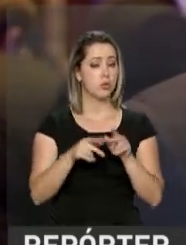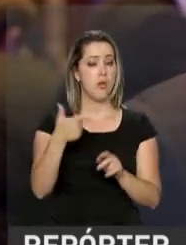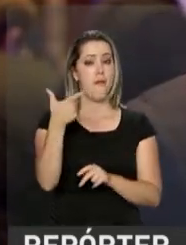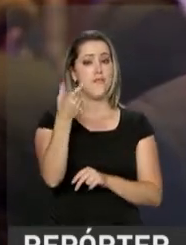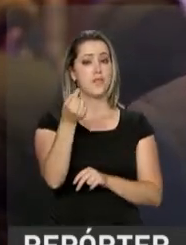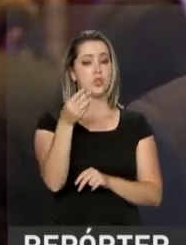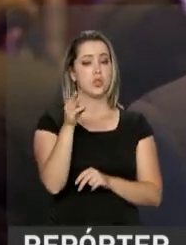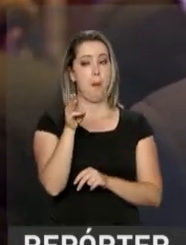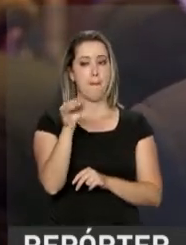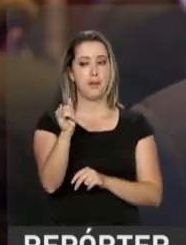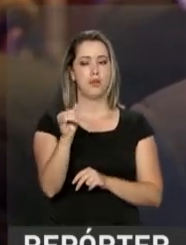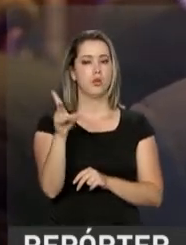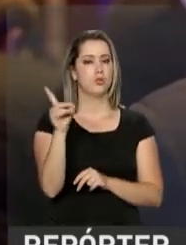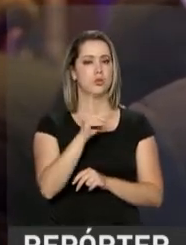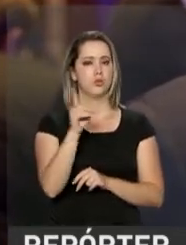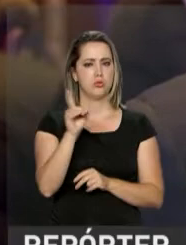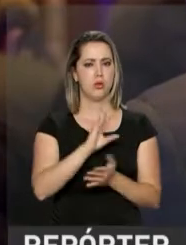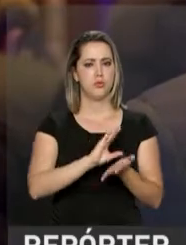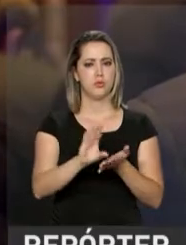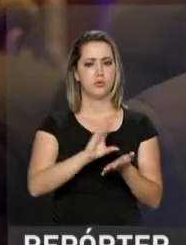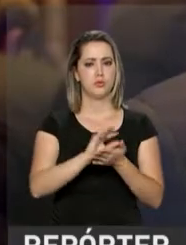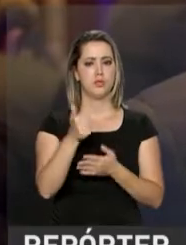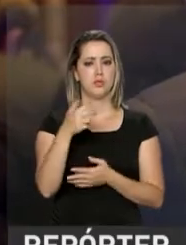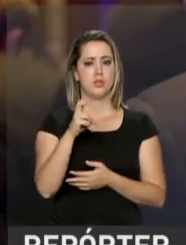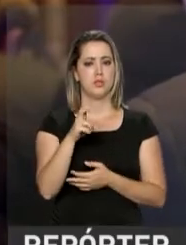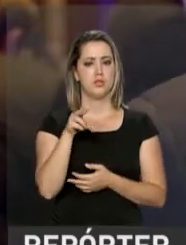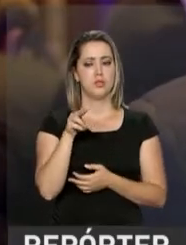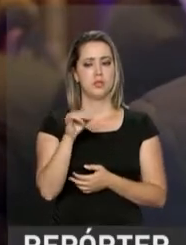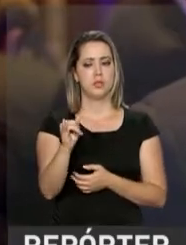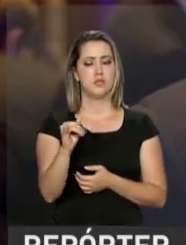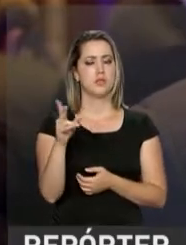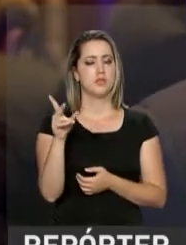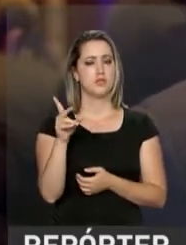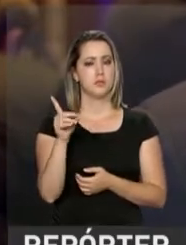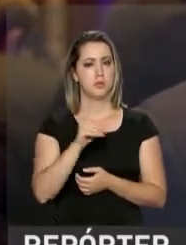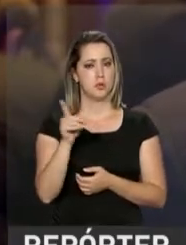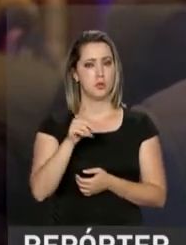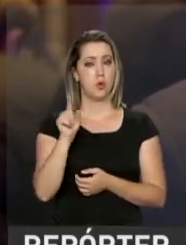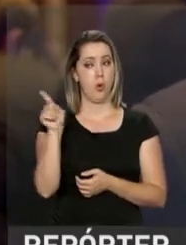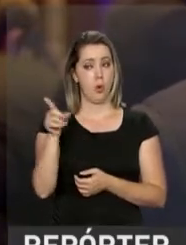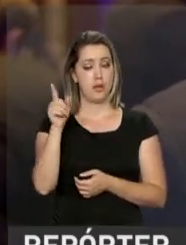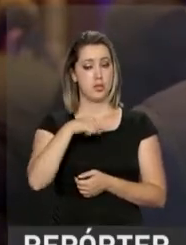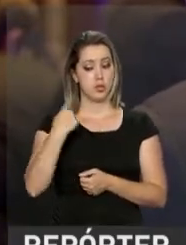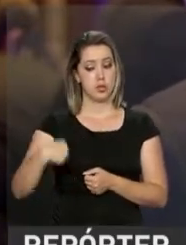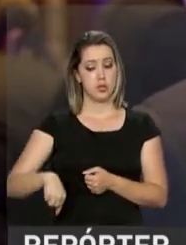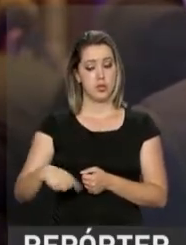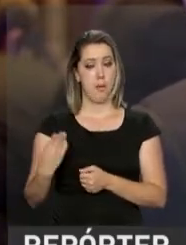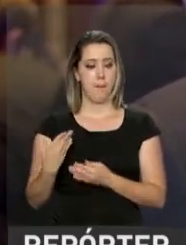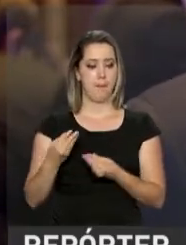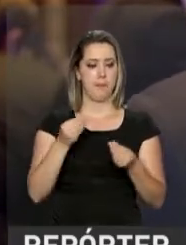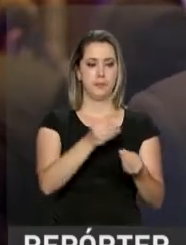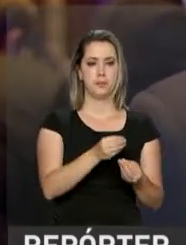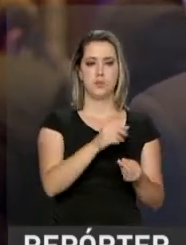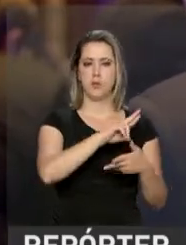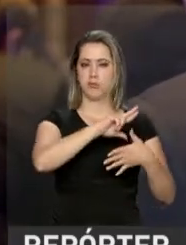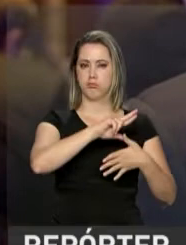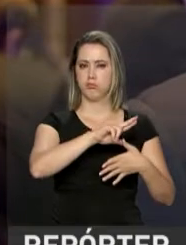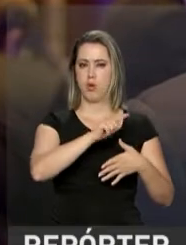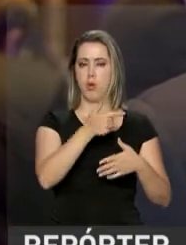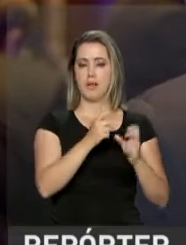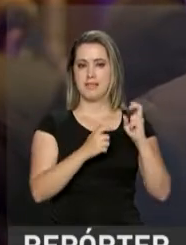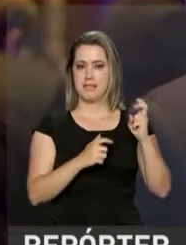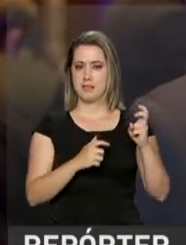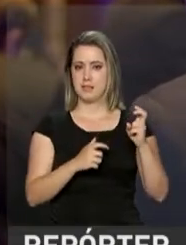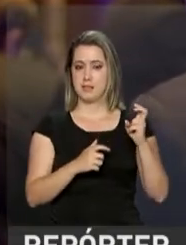dólares previstos para investimentos, 15 bilhões deverão ser aplicados pelo Fundo Chinês para Investimentos na América Latina e os outros 5